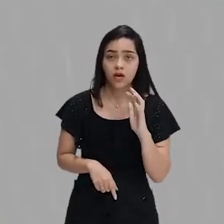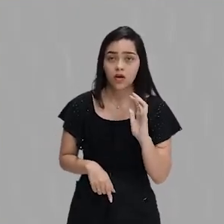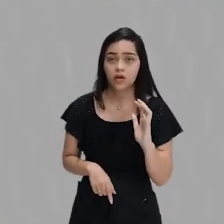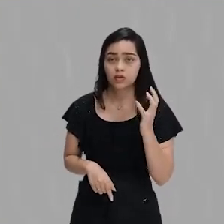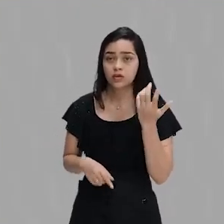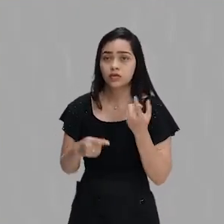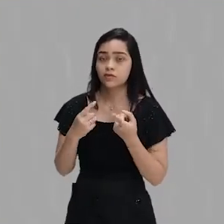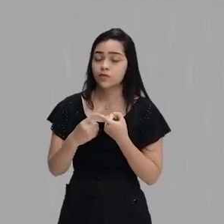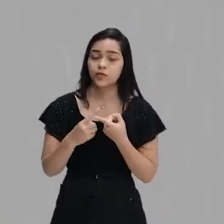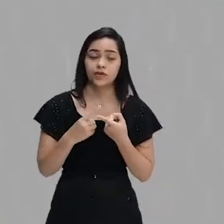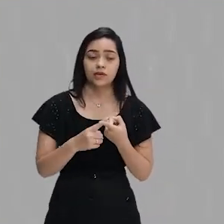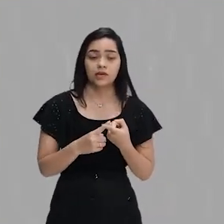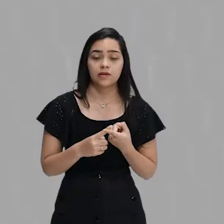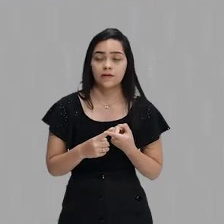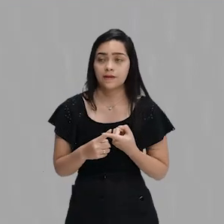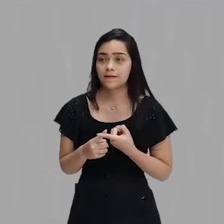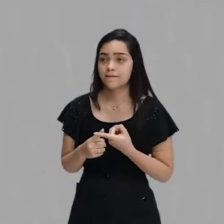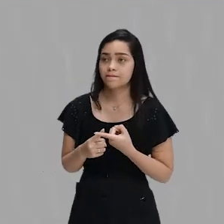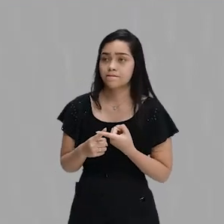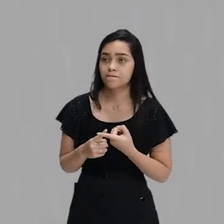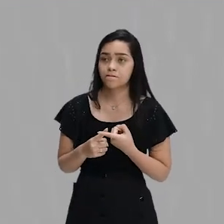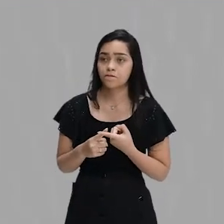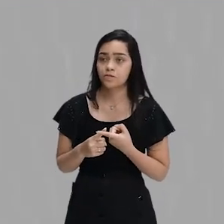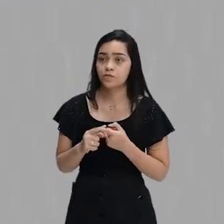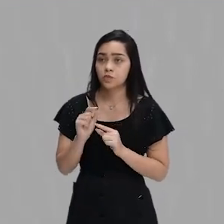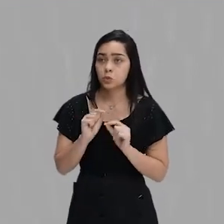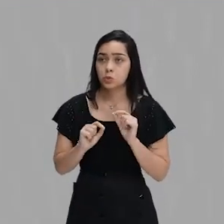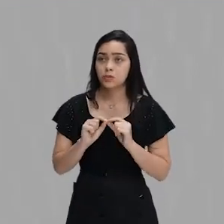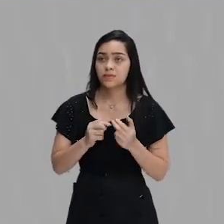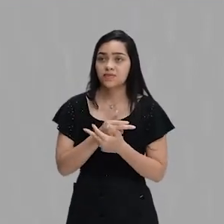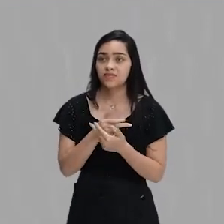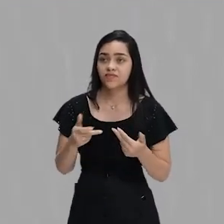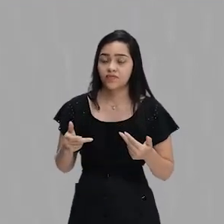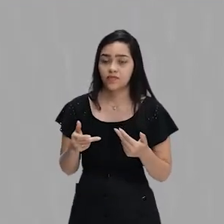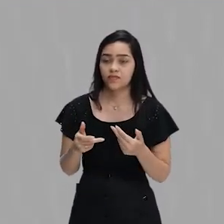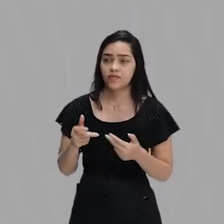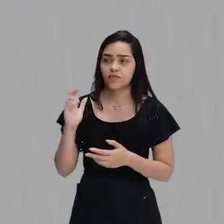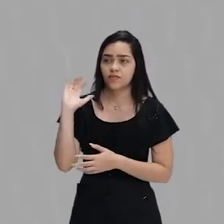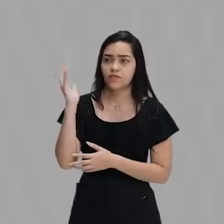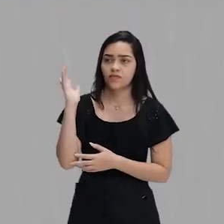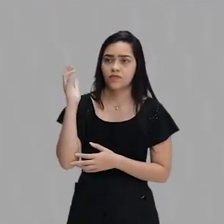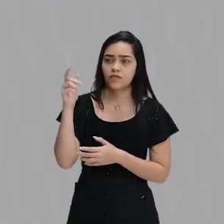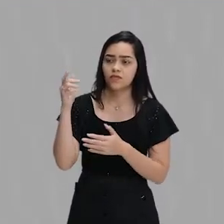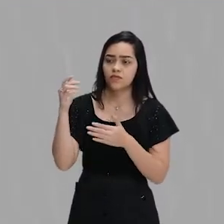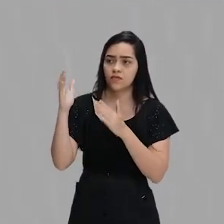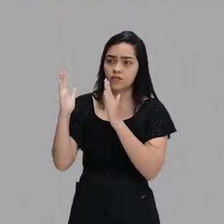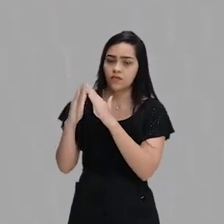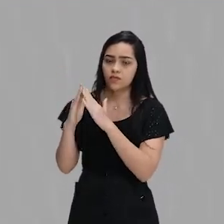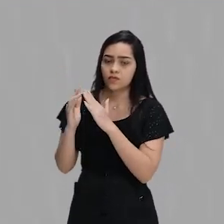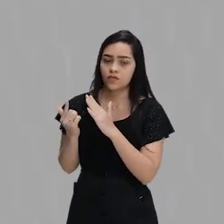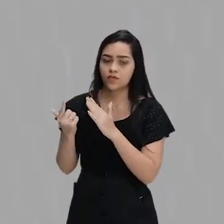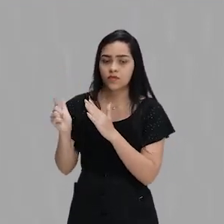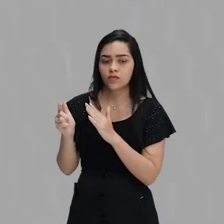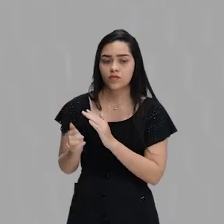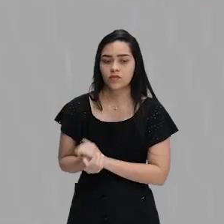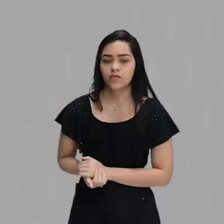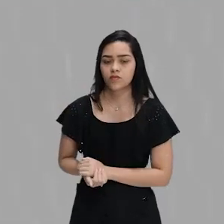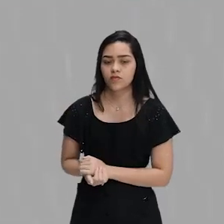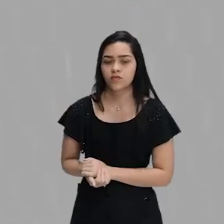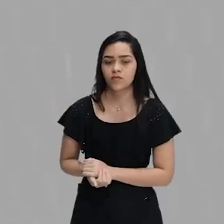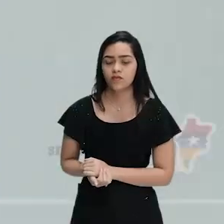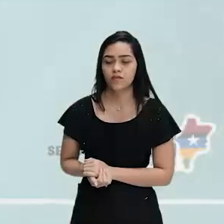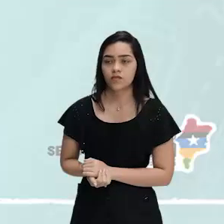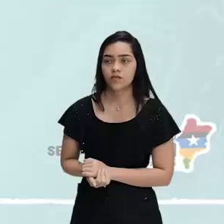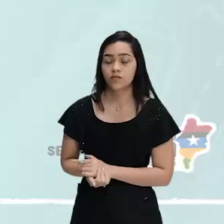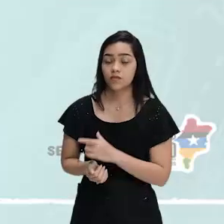também no caso, pessoal, de algumas plantas, né? Quando elas moram no corpo de outras plantas. Esse é o exemplo